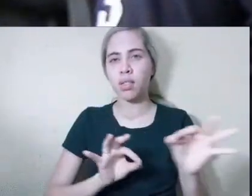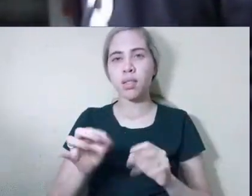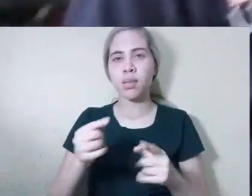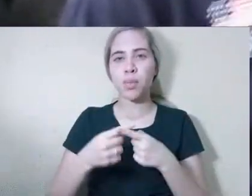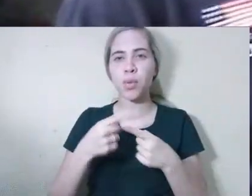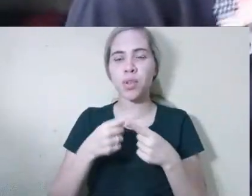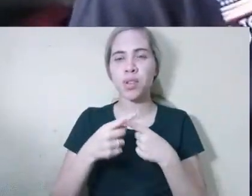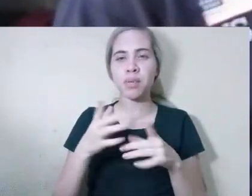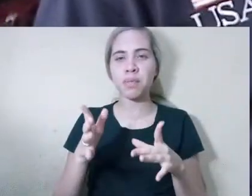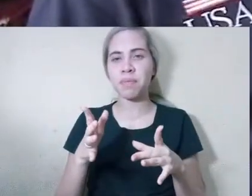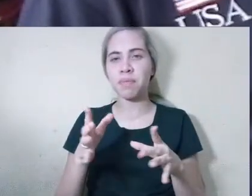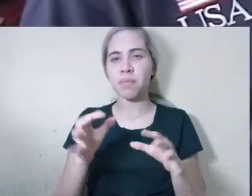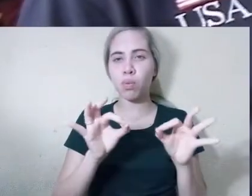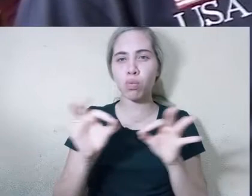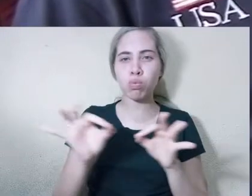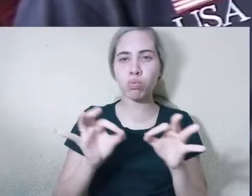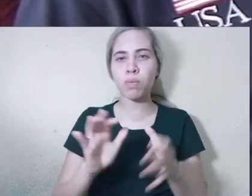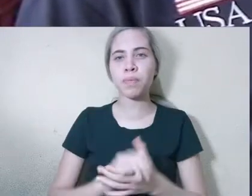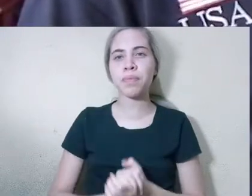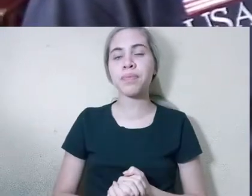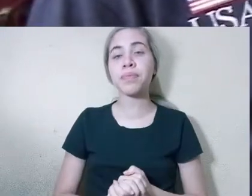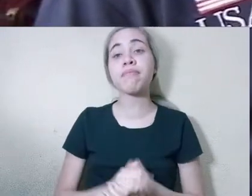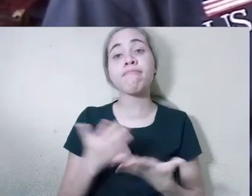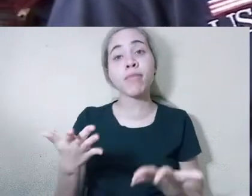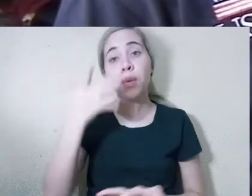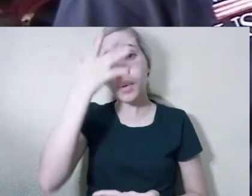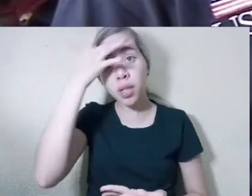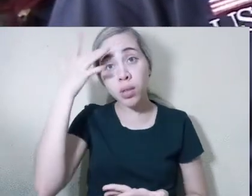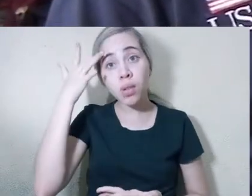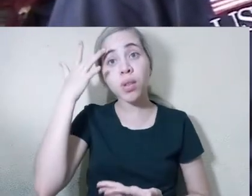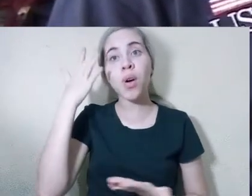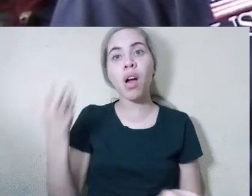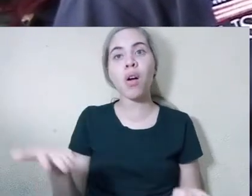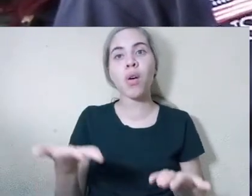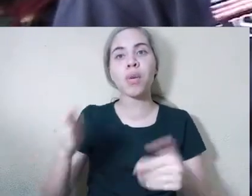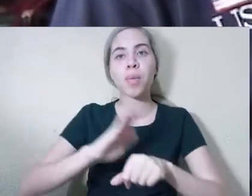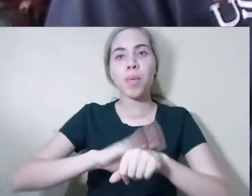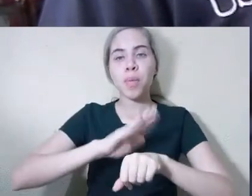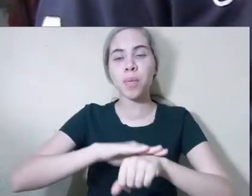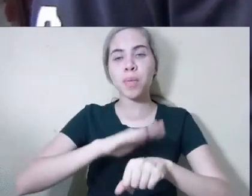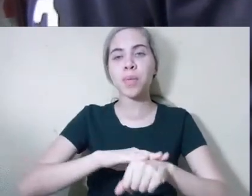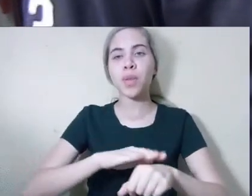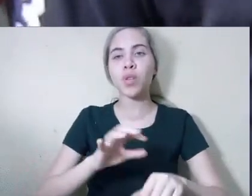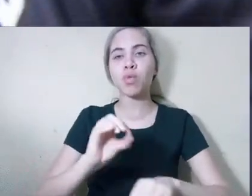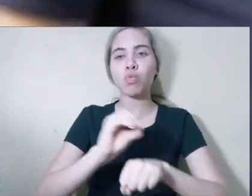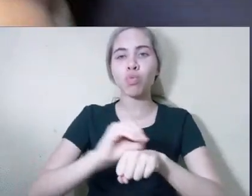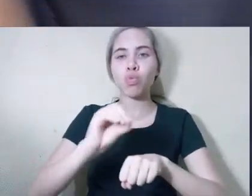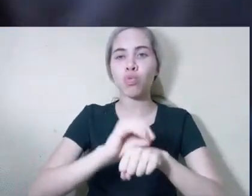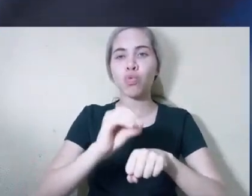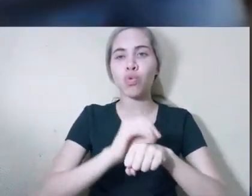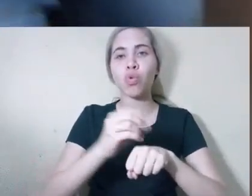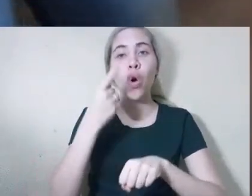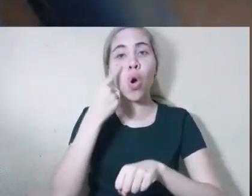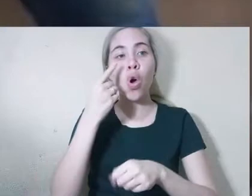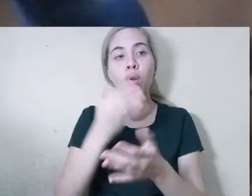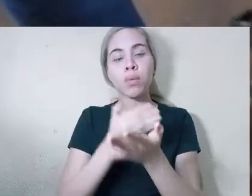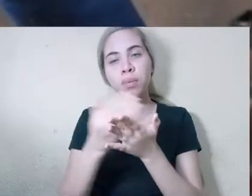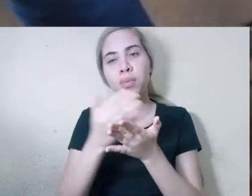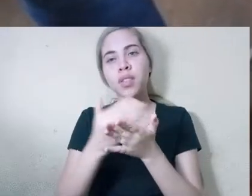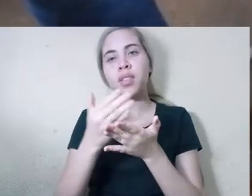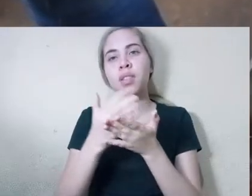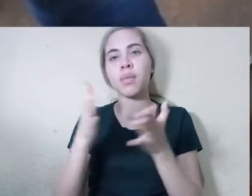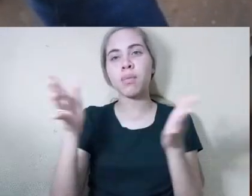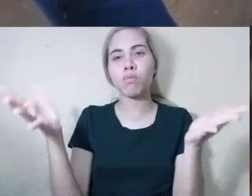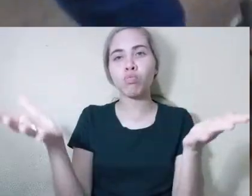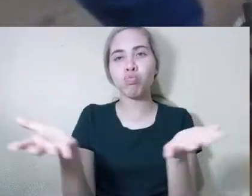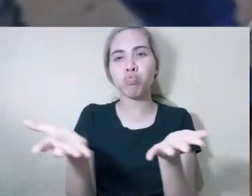o óculos é só para nós. E agora, pessoal, o nosso momento oficina. Vamos lá, começar aqui, né, Marquinhos? Isso.